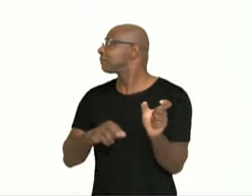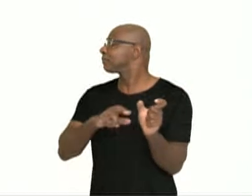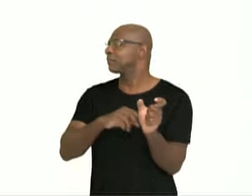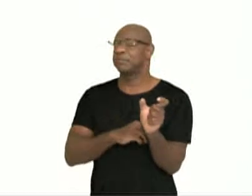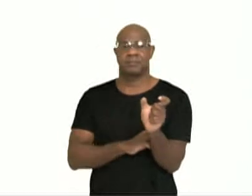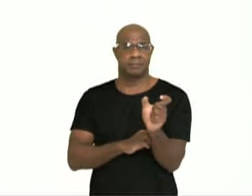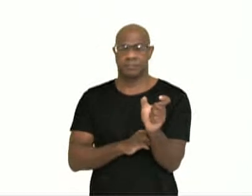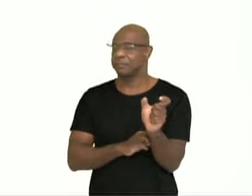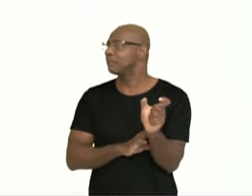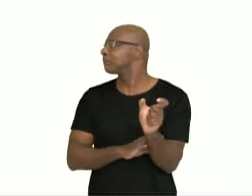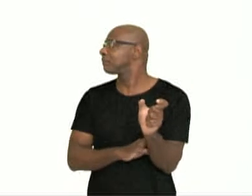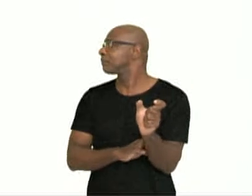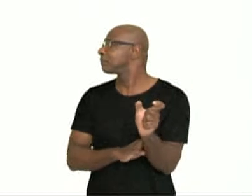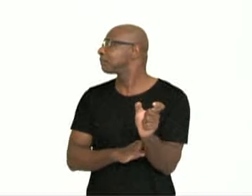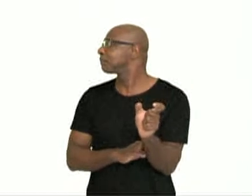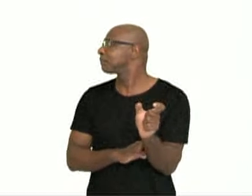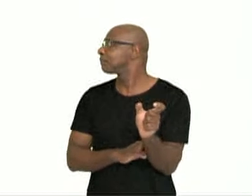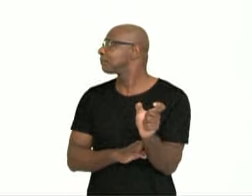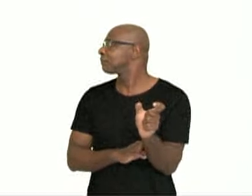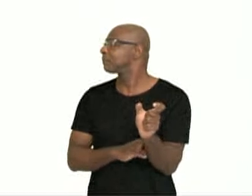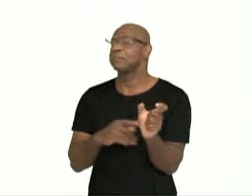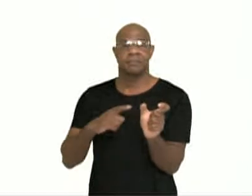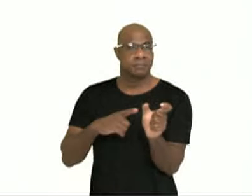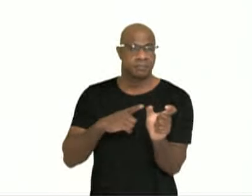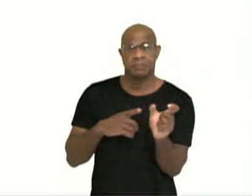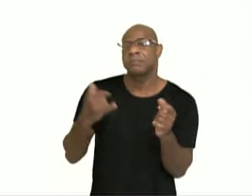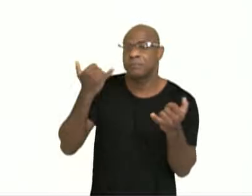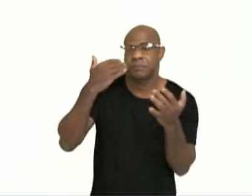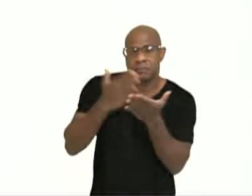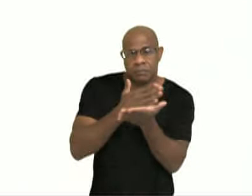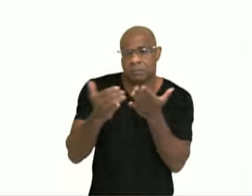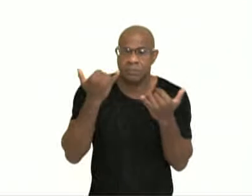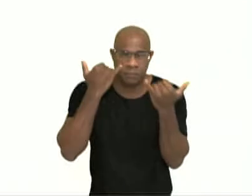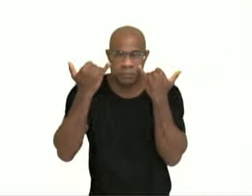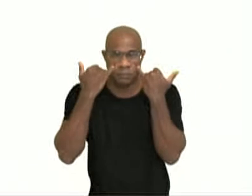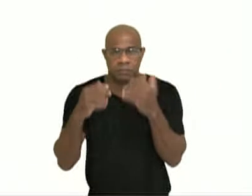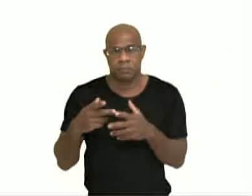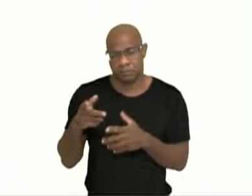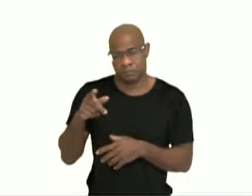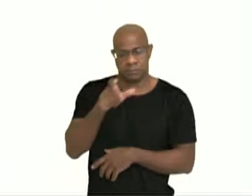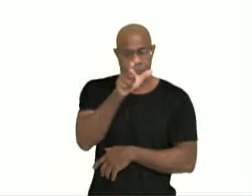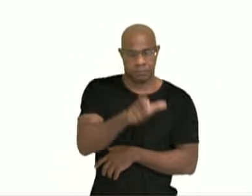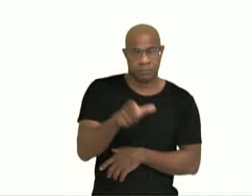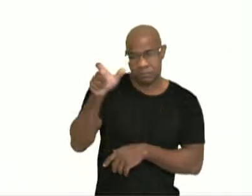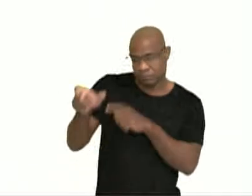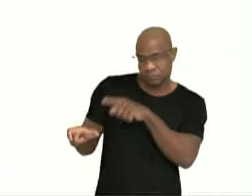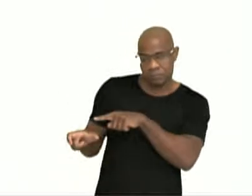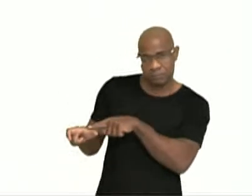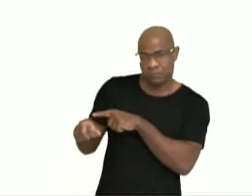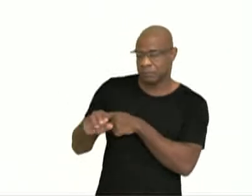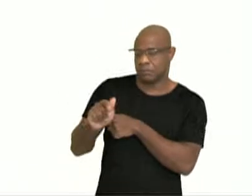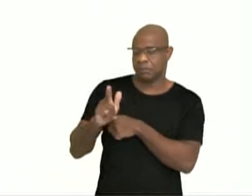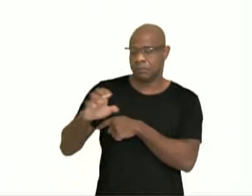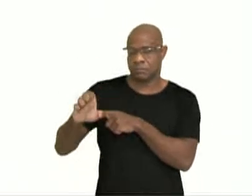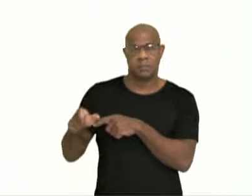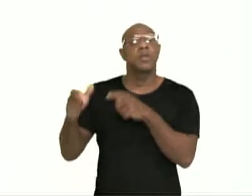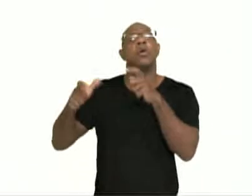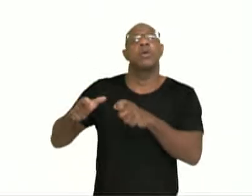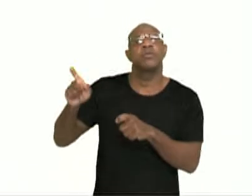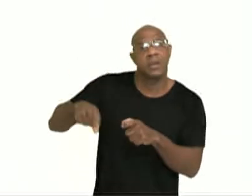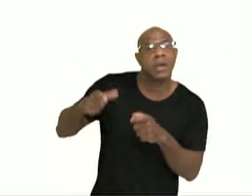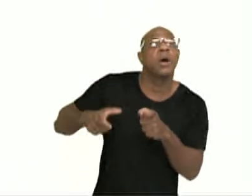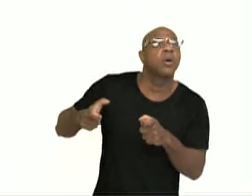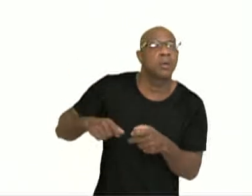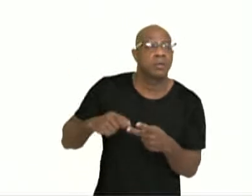house is falling apart. Então a gente tem algumas informações aqui sobre a Alissa. De onde ela é?